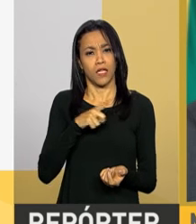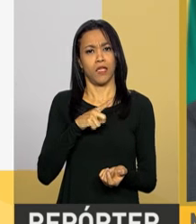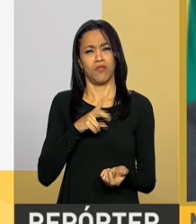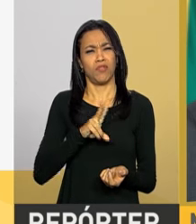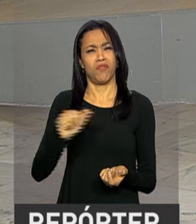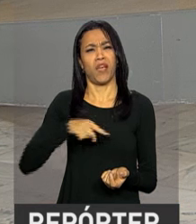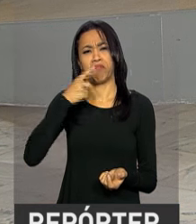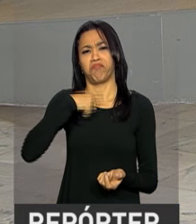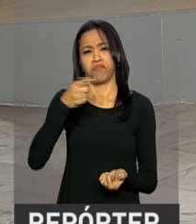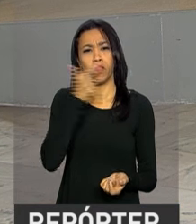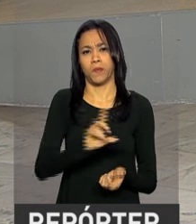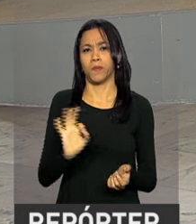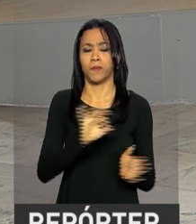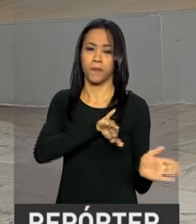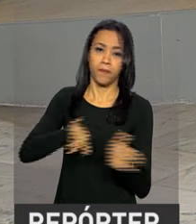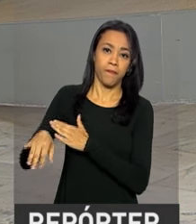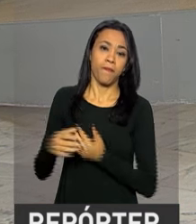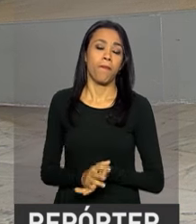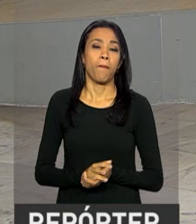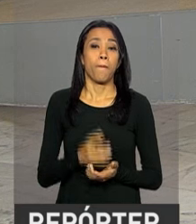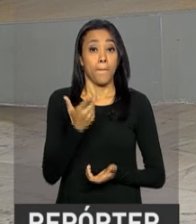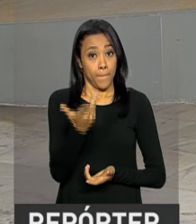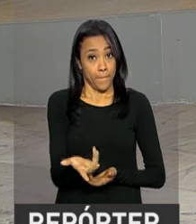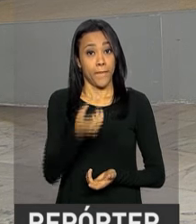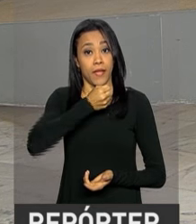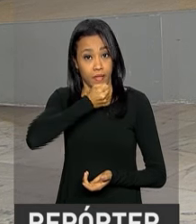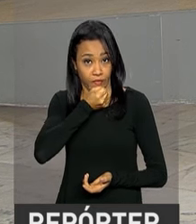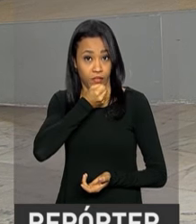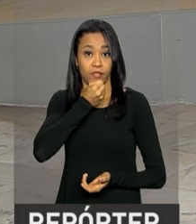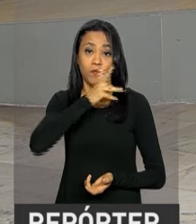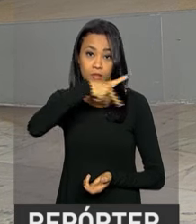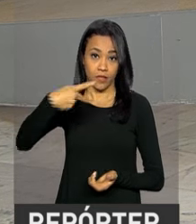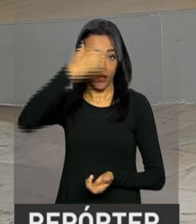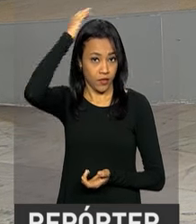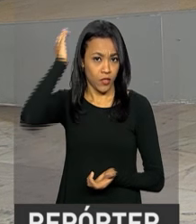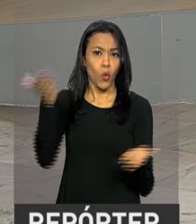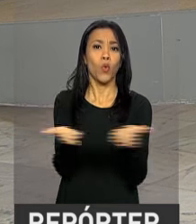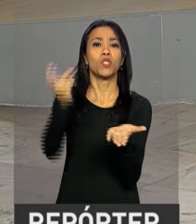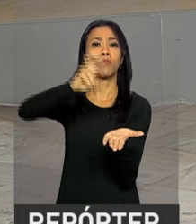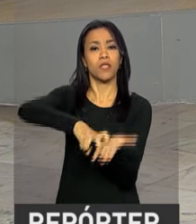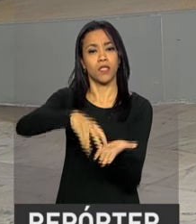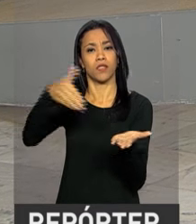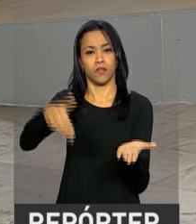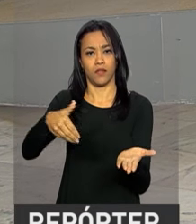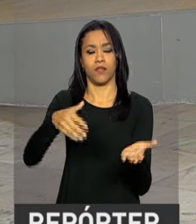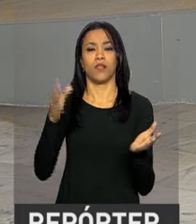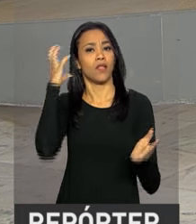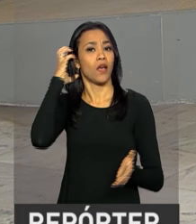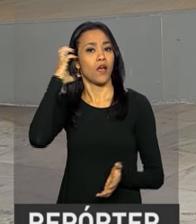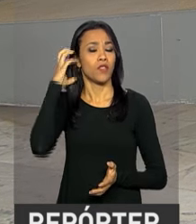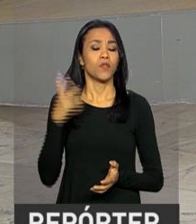não irá adiante bom e ainda na entrevista a Jovem Pan agora pela manhã ao vivo o presidente em